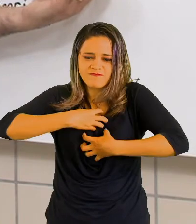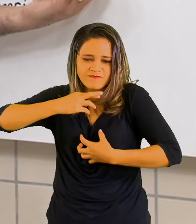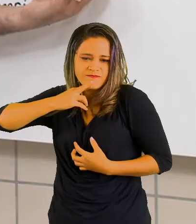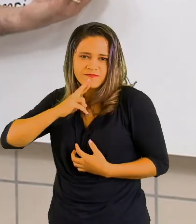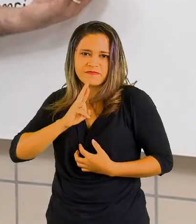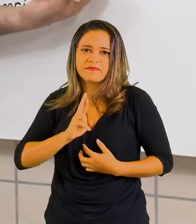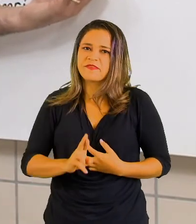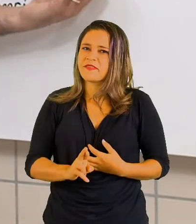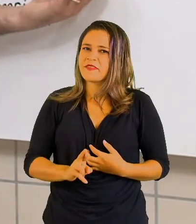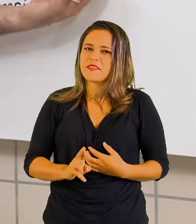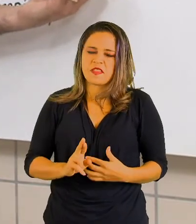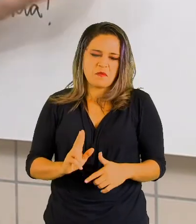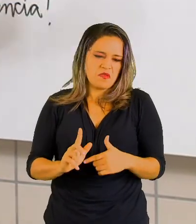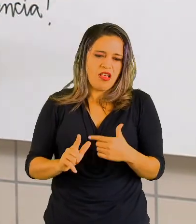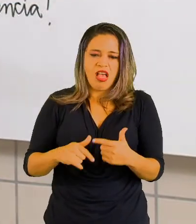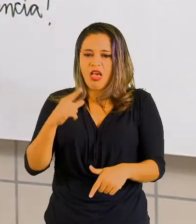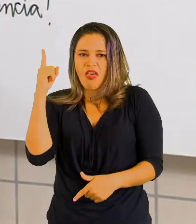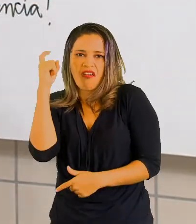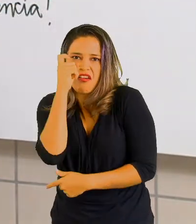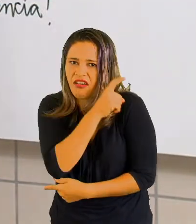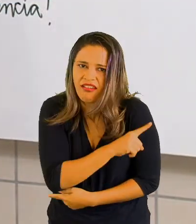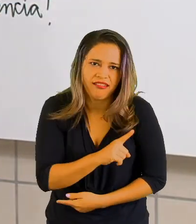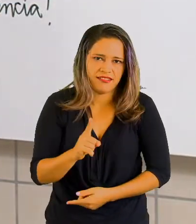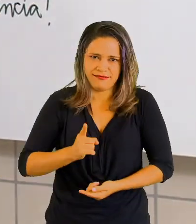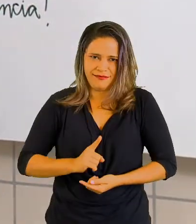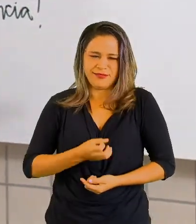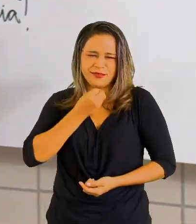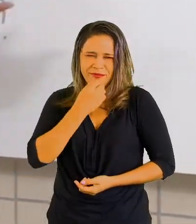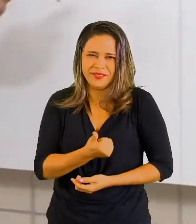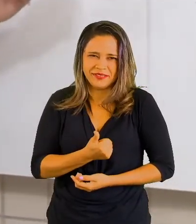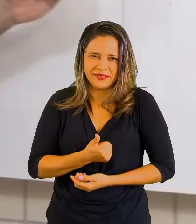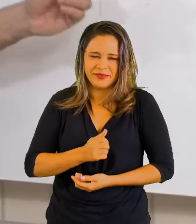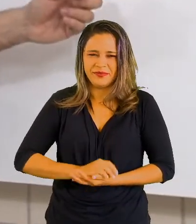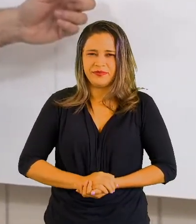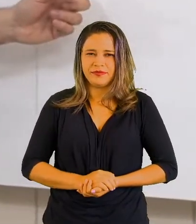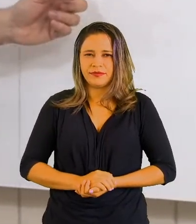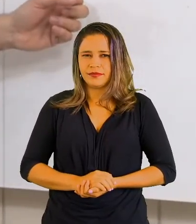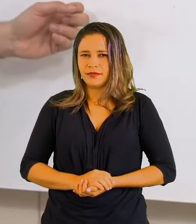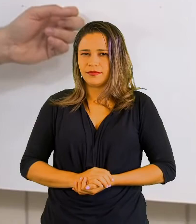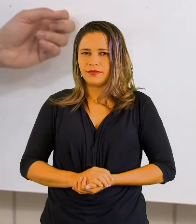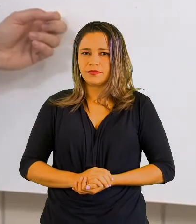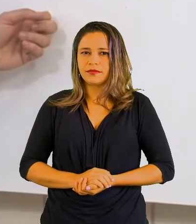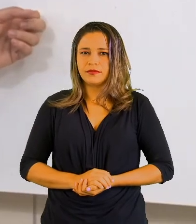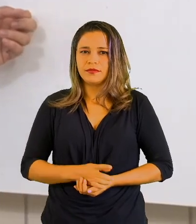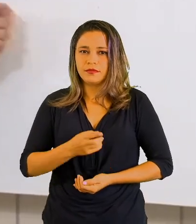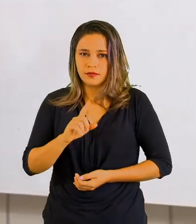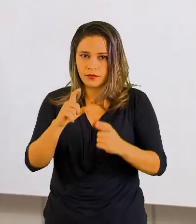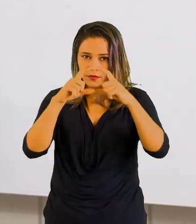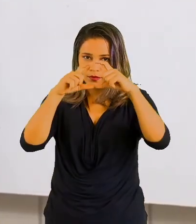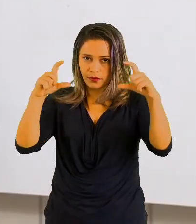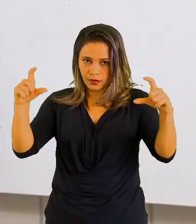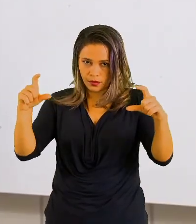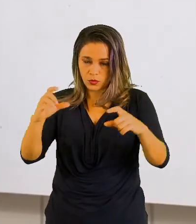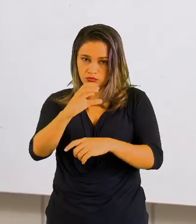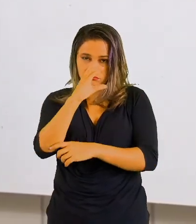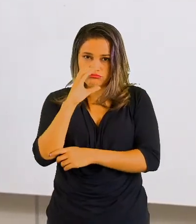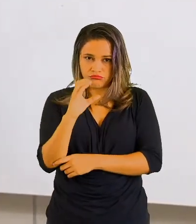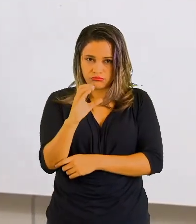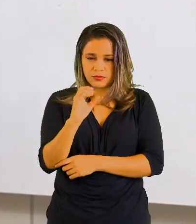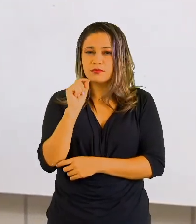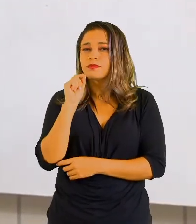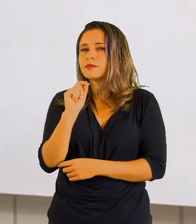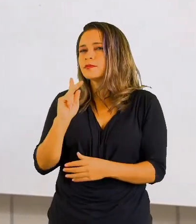tão trabalhoso. Tudo bem? Agora, a questão do item C é o que acontece com a soma